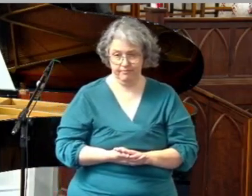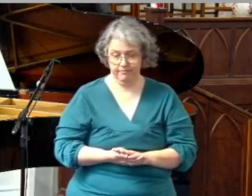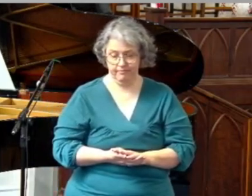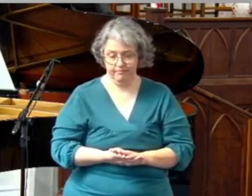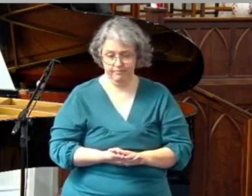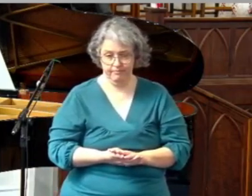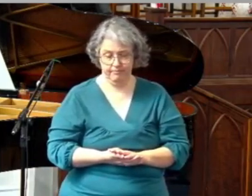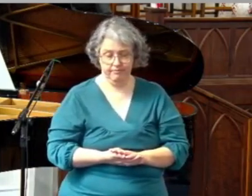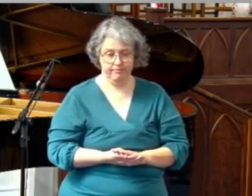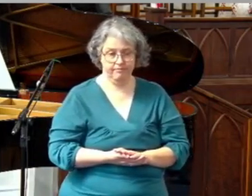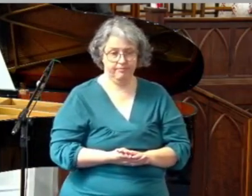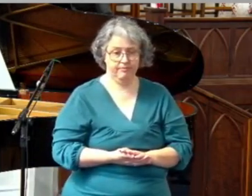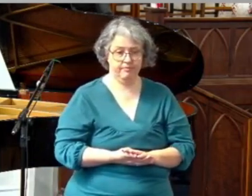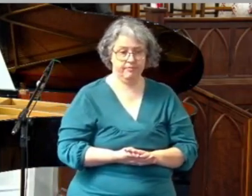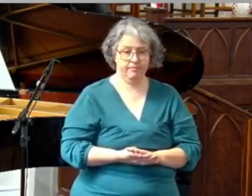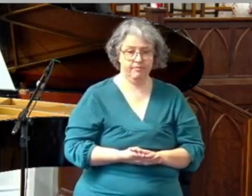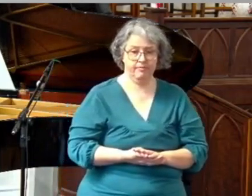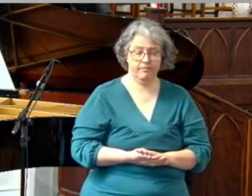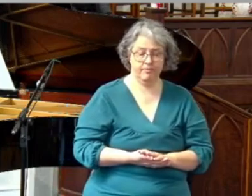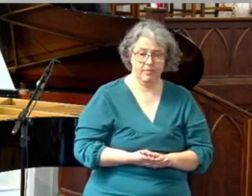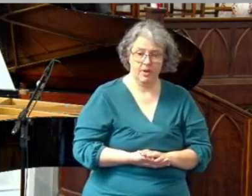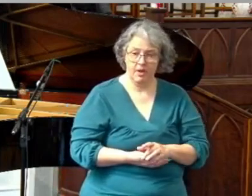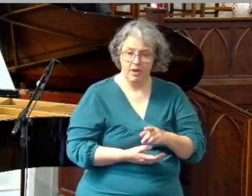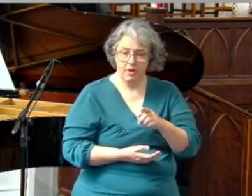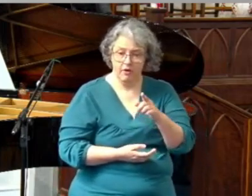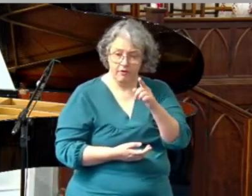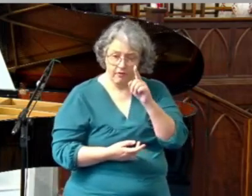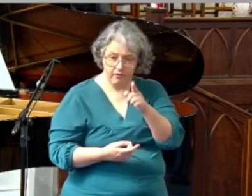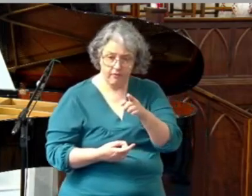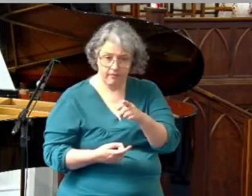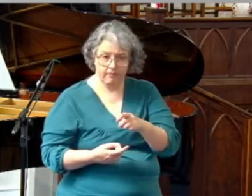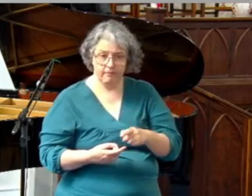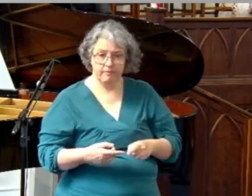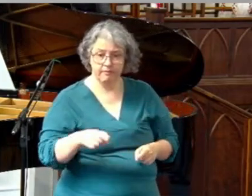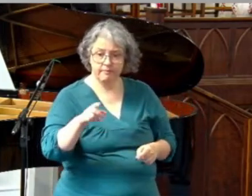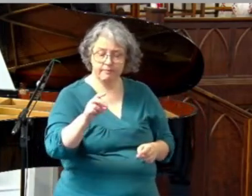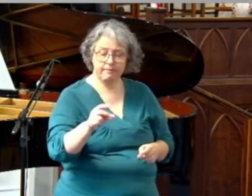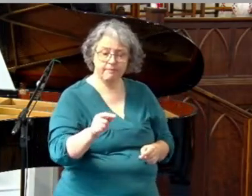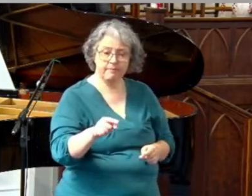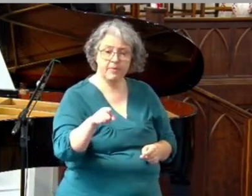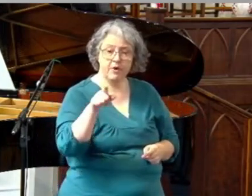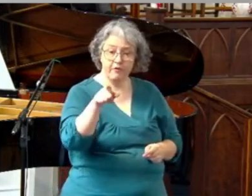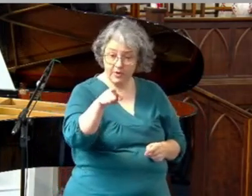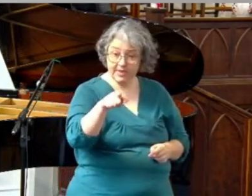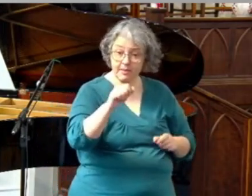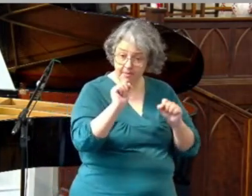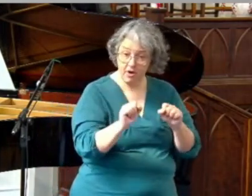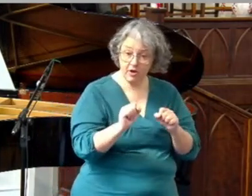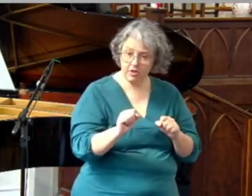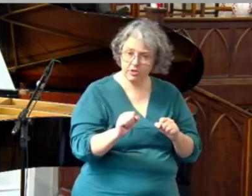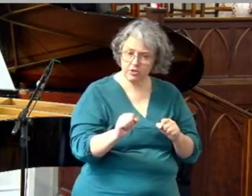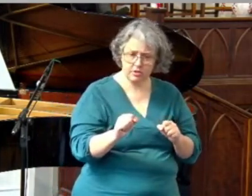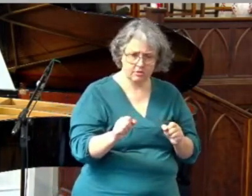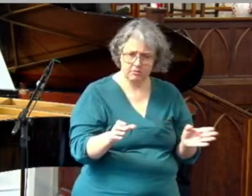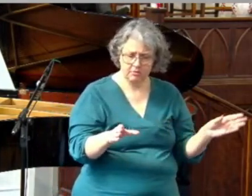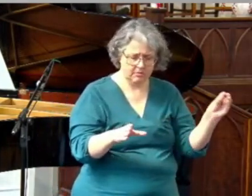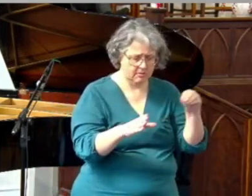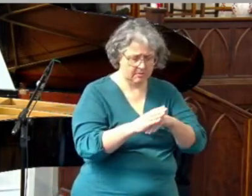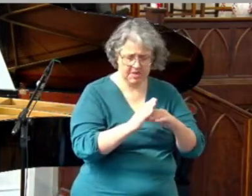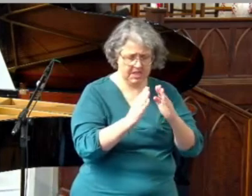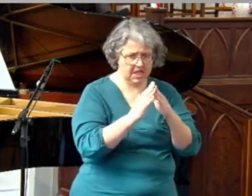Você pode estar dentro da igreja, talvez trazido por um amigo, pelos